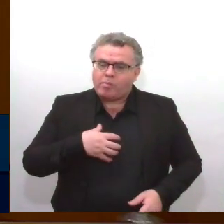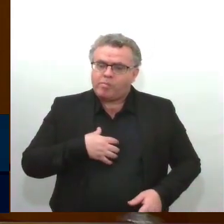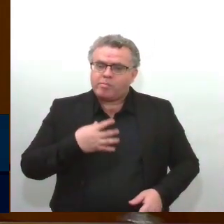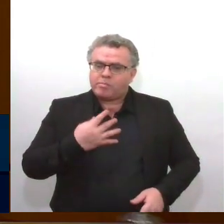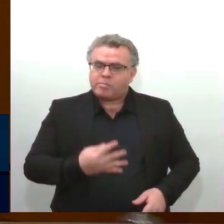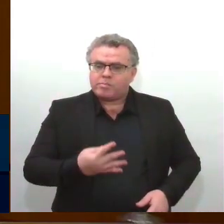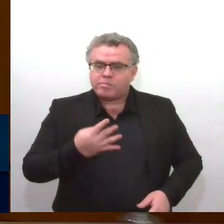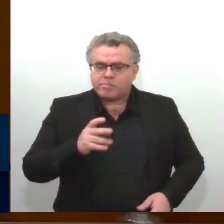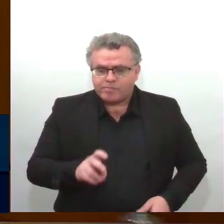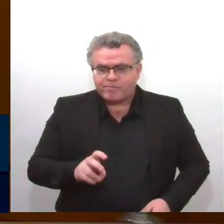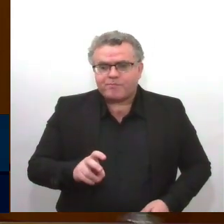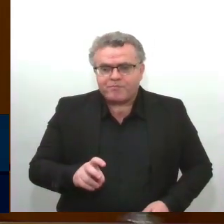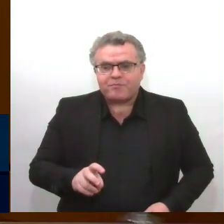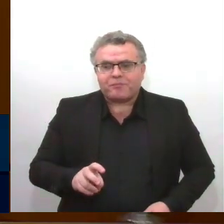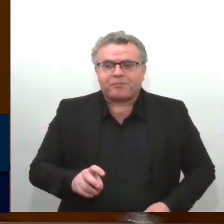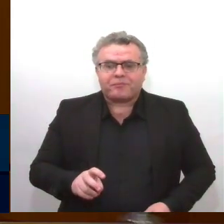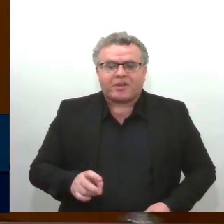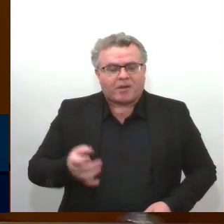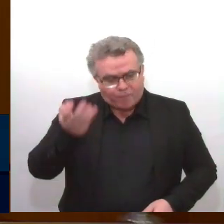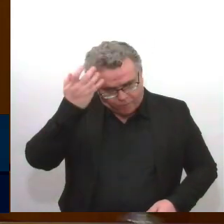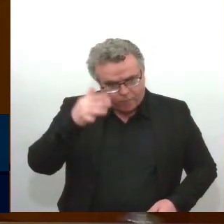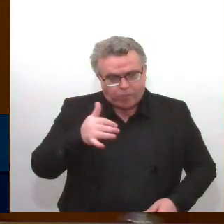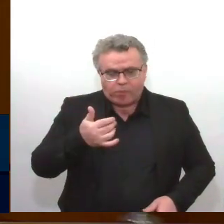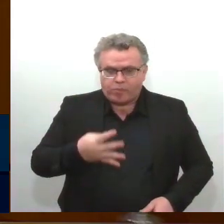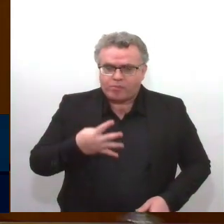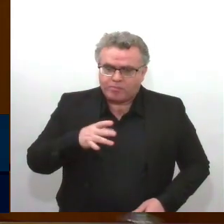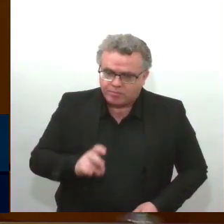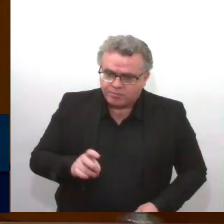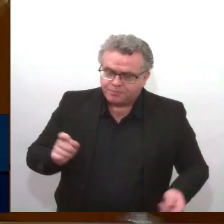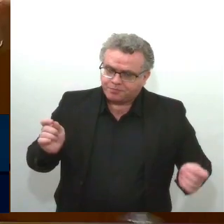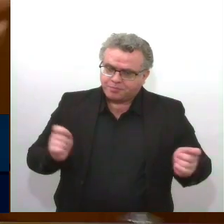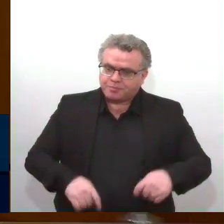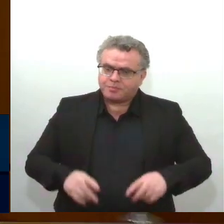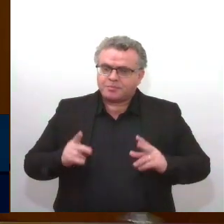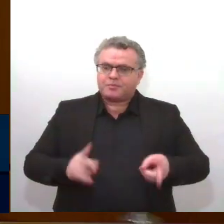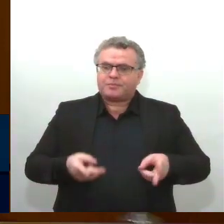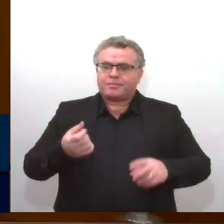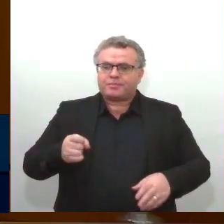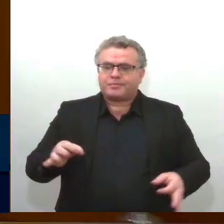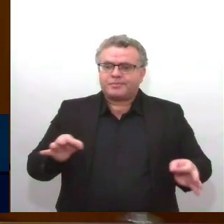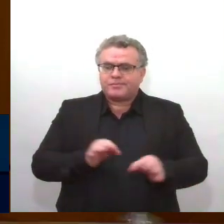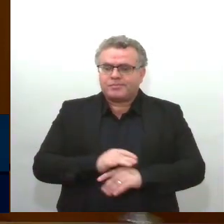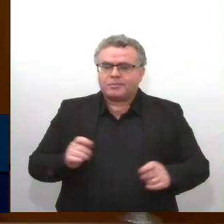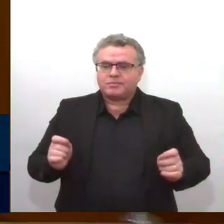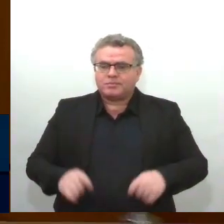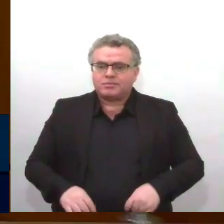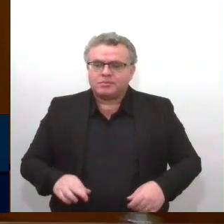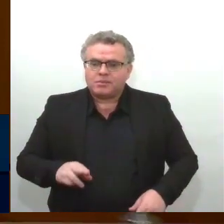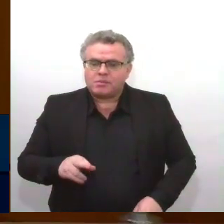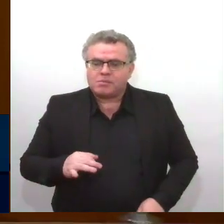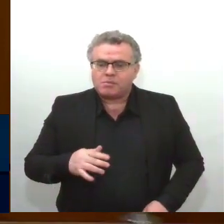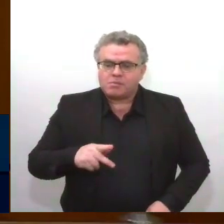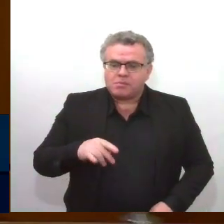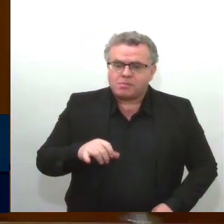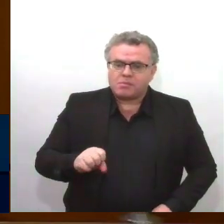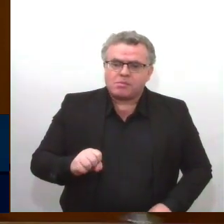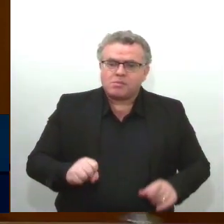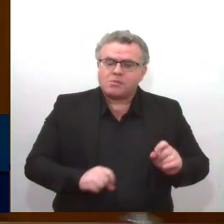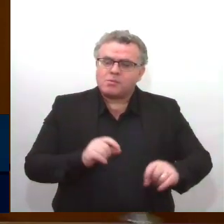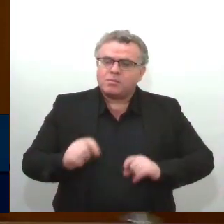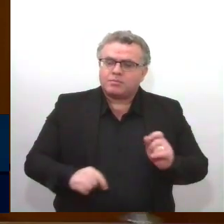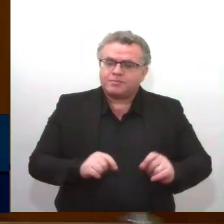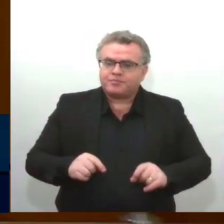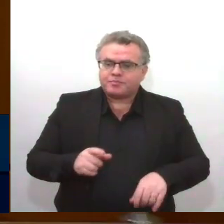percorrer o estado de Sergipe todo e Em Ribeirópolis nas eleições de Deputados eu tinha um tempo muito reduzido